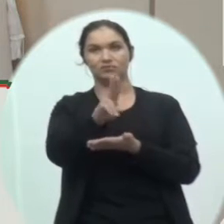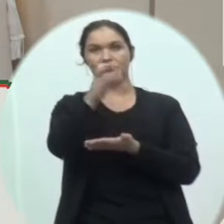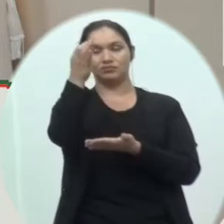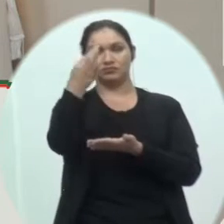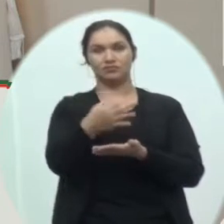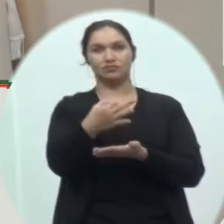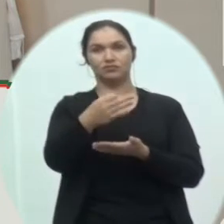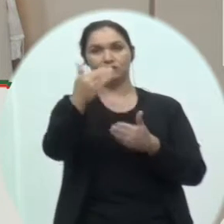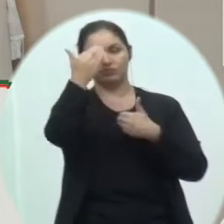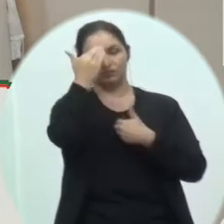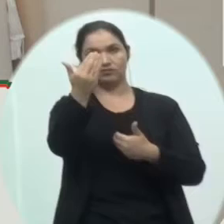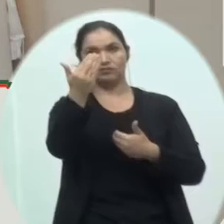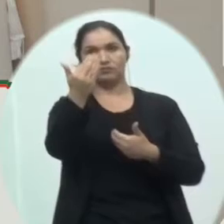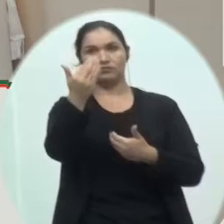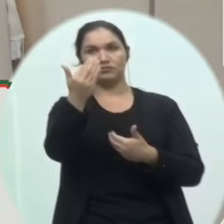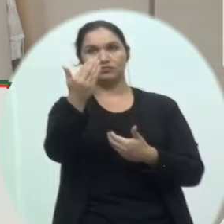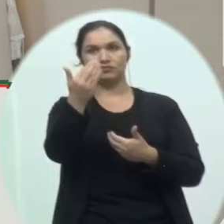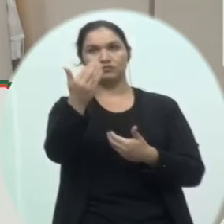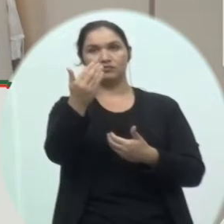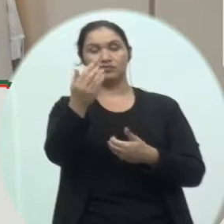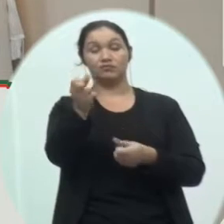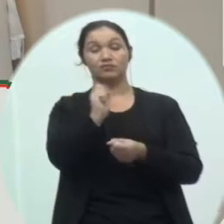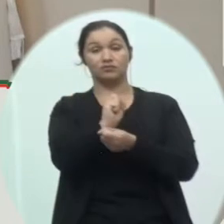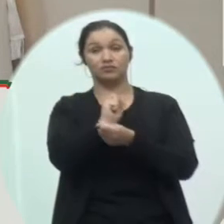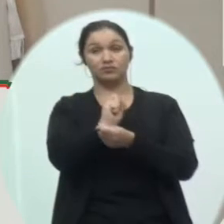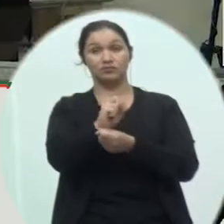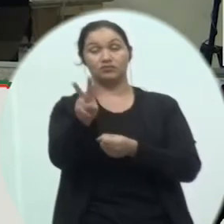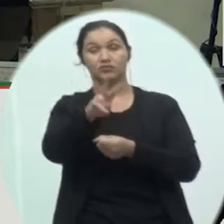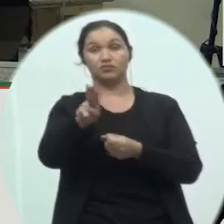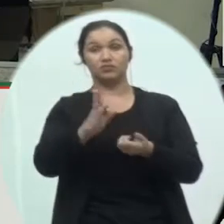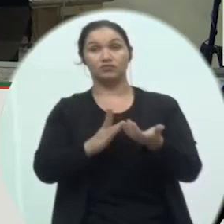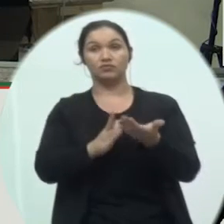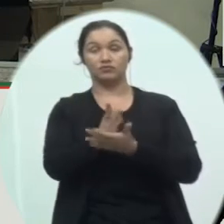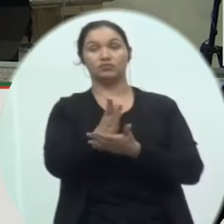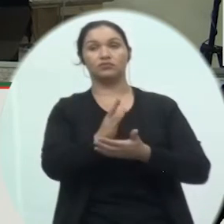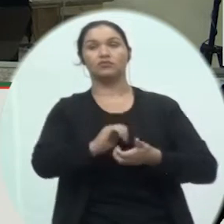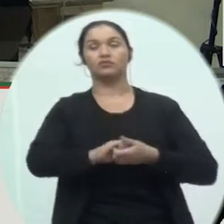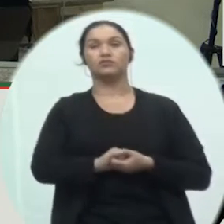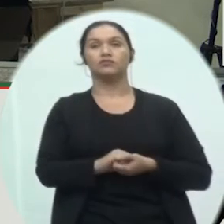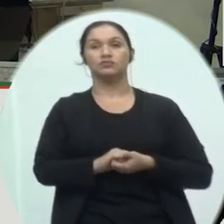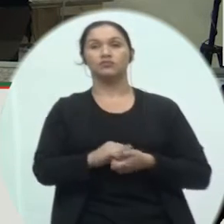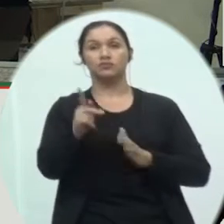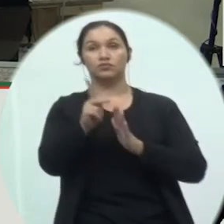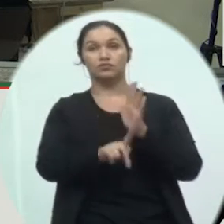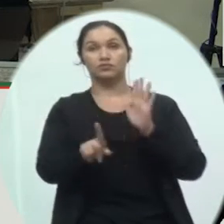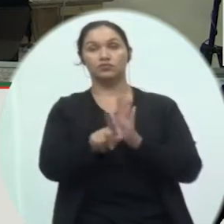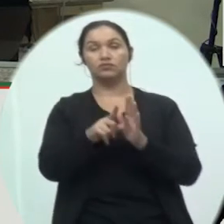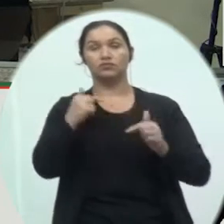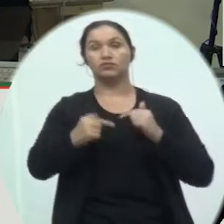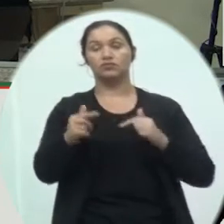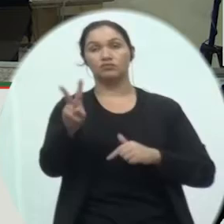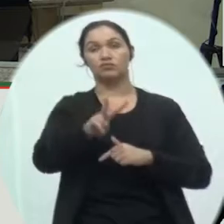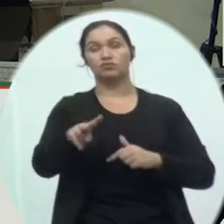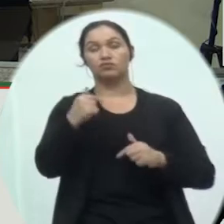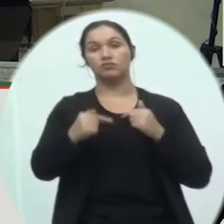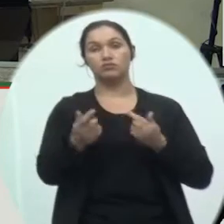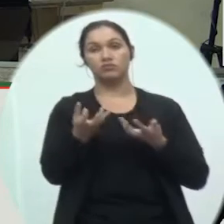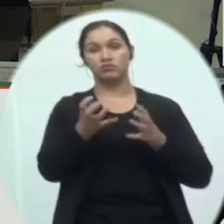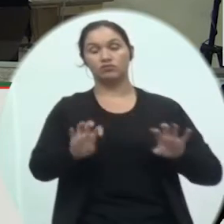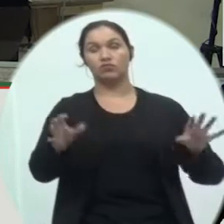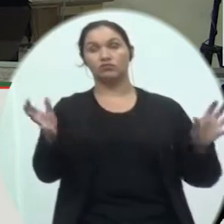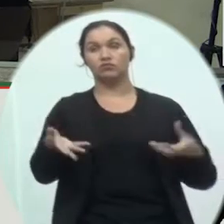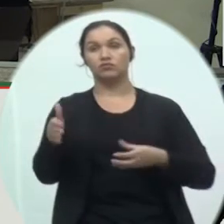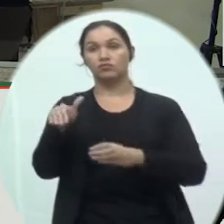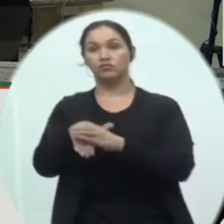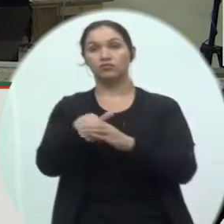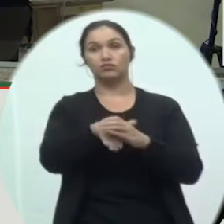definitivo. Obrigado e conto com o voto dos senhores vereadores. O projeto continua em discussão. Não havendo quem queira discutir, está